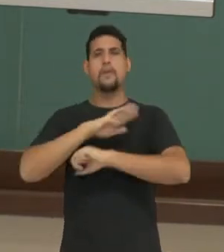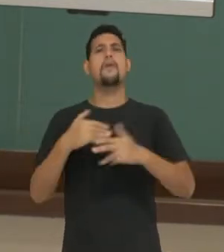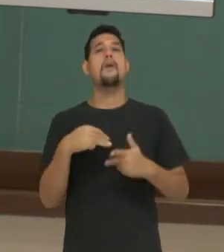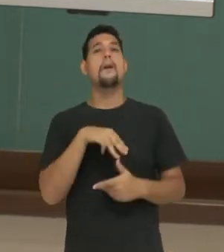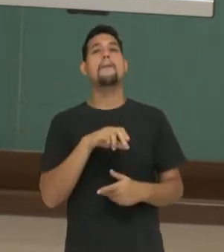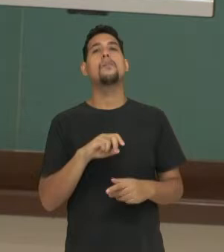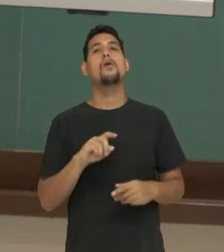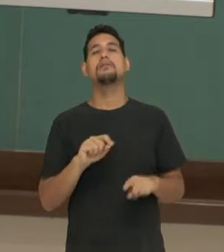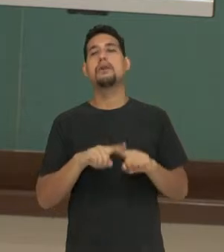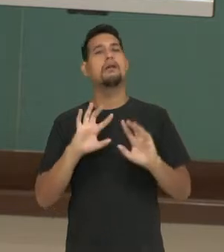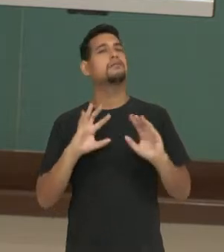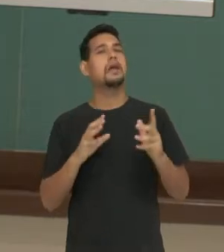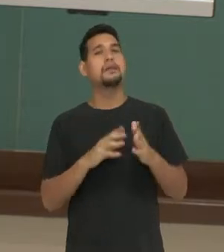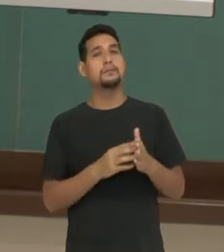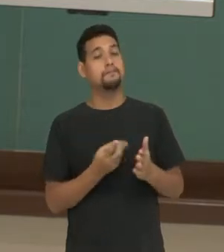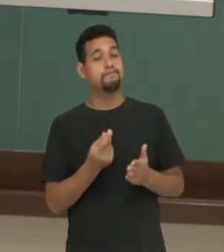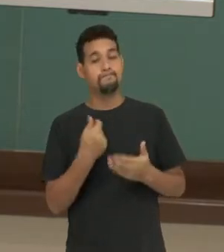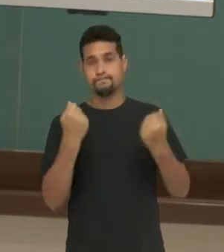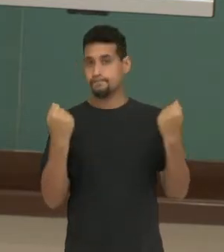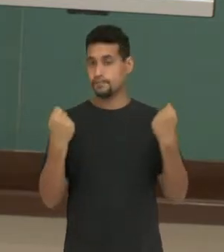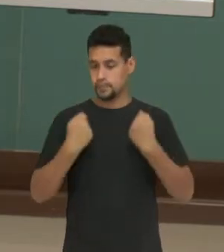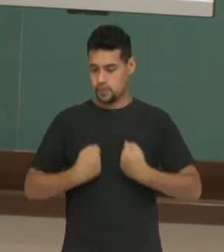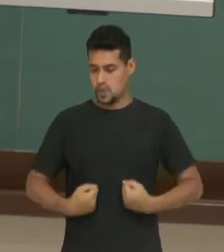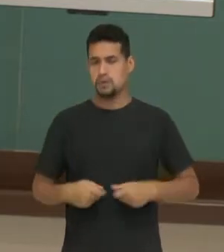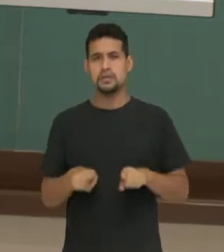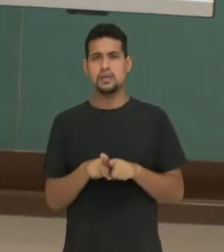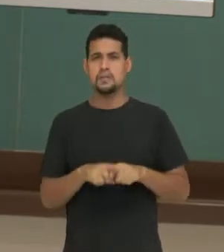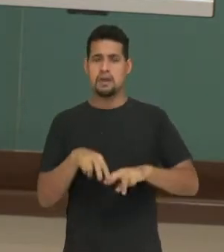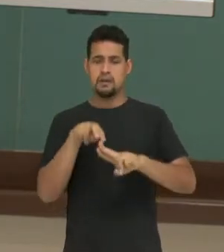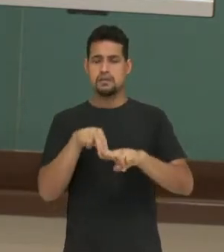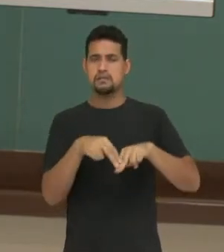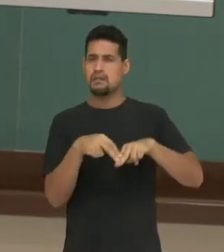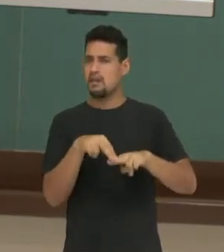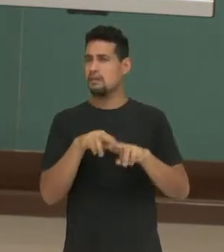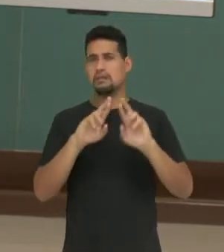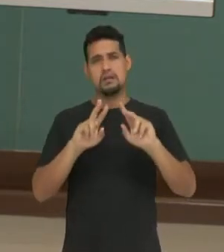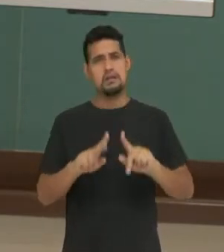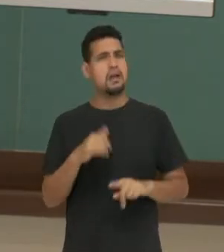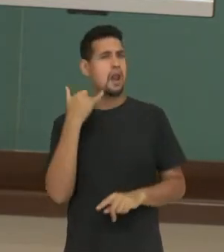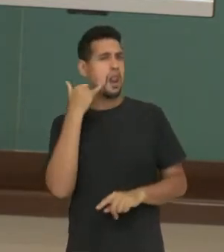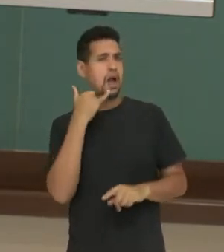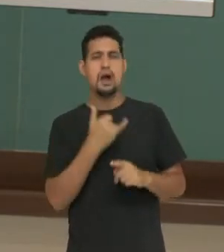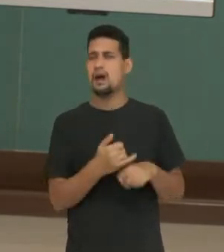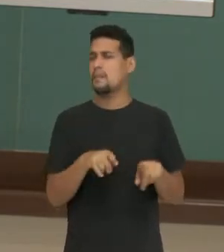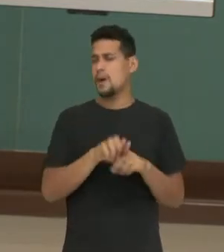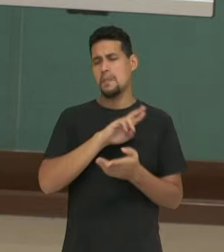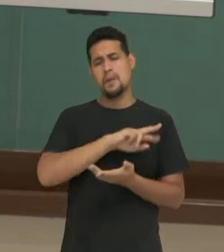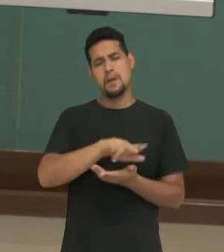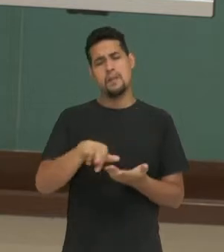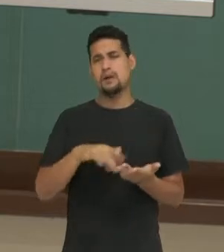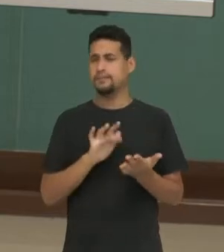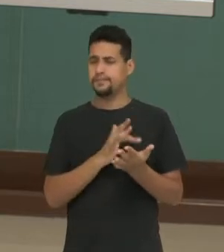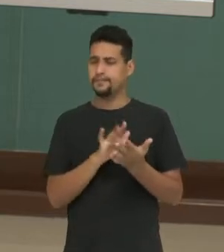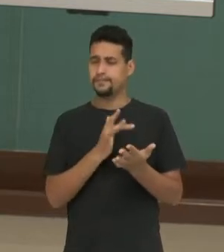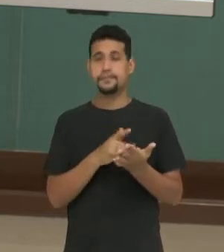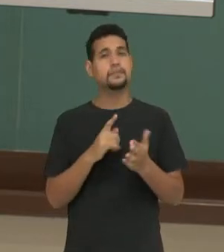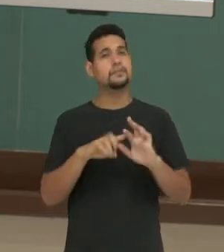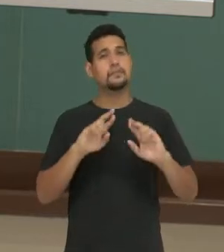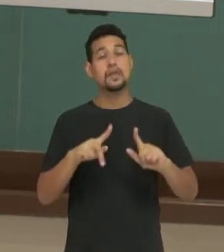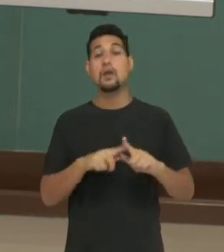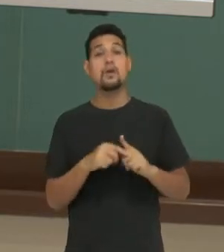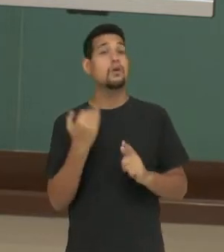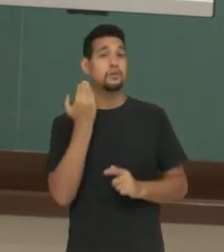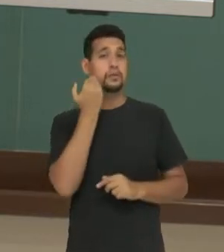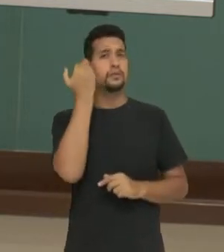momento, seja em termos de vestimenta, né, em termos de skate, em termos de smartphones, celulares, tablets, enfim. Os adolescentes